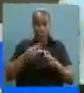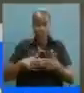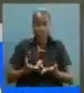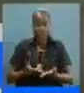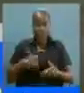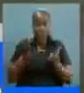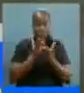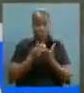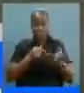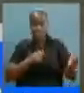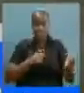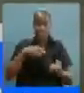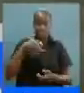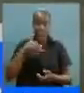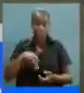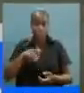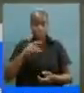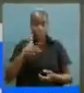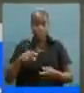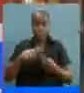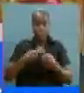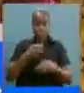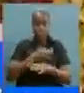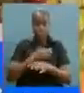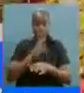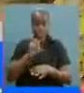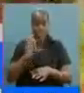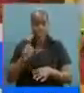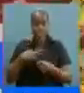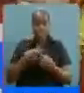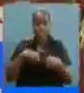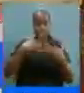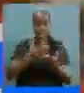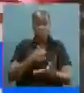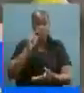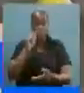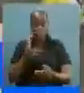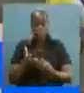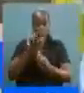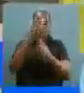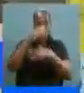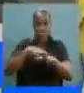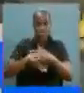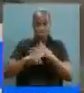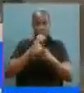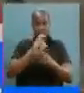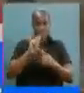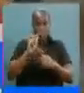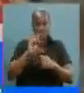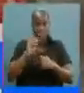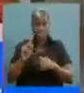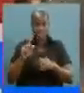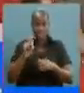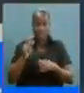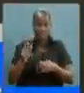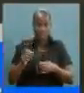Samba Tropical, no ano que ainda comemora os 30 anos, apresentou um pouco de homenagem que fez a Cesar Évora e Chon